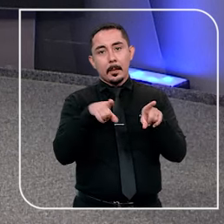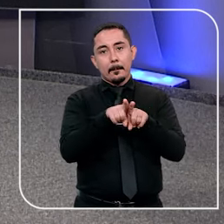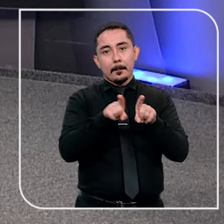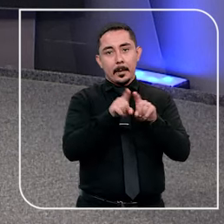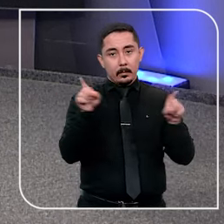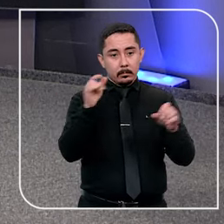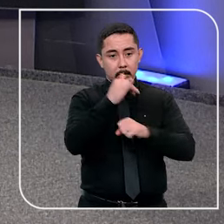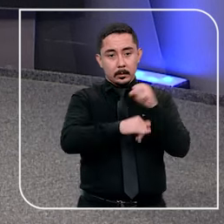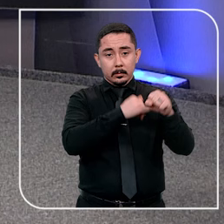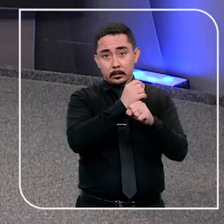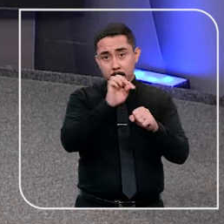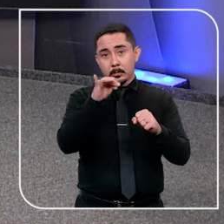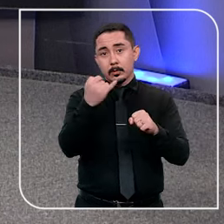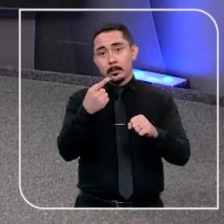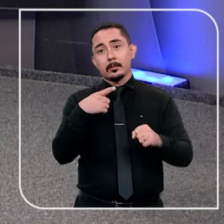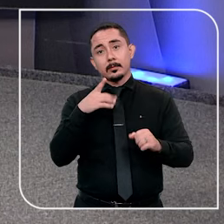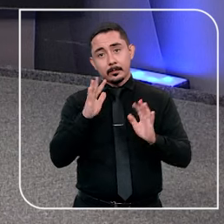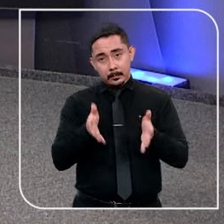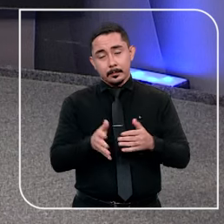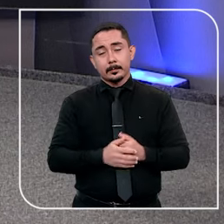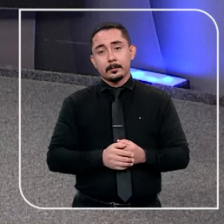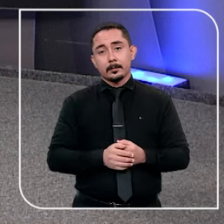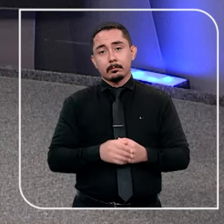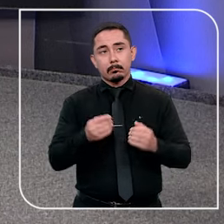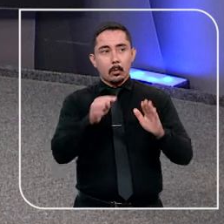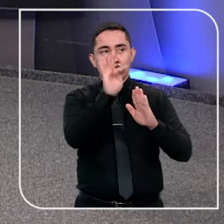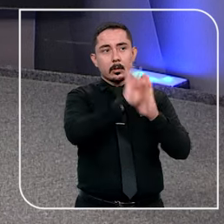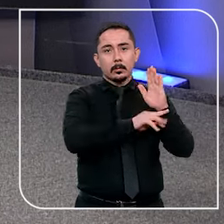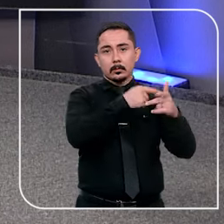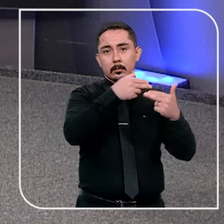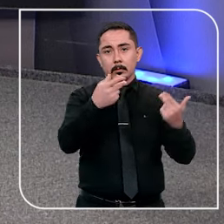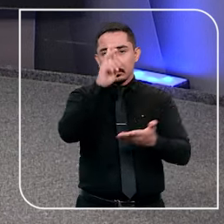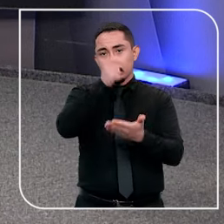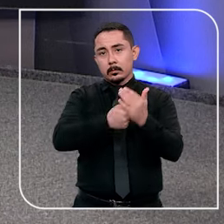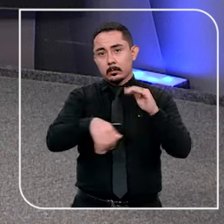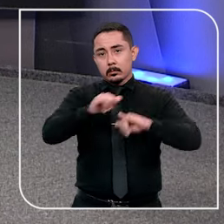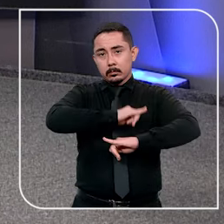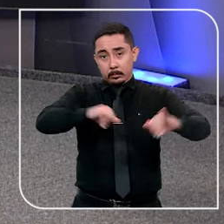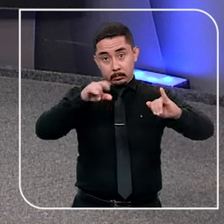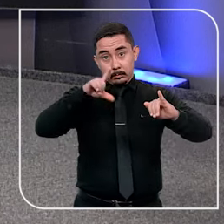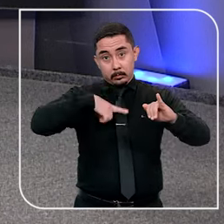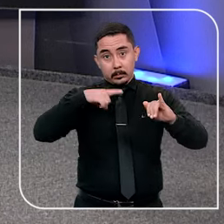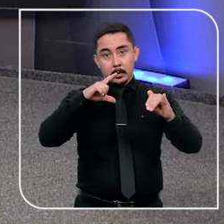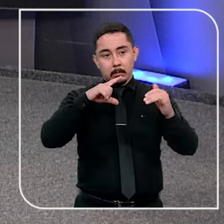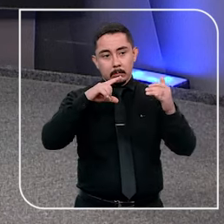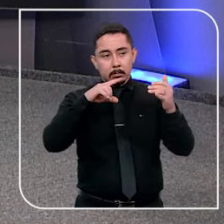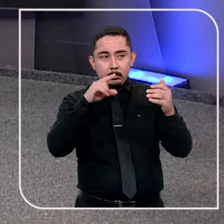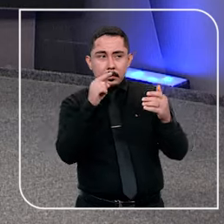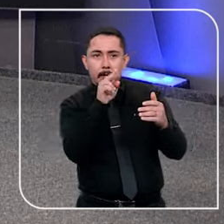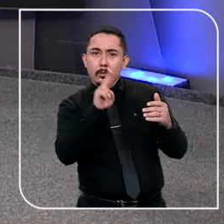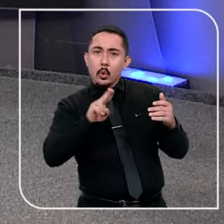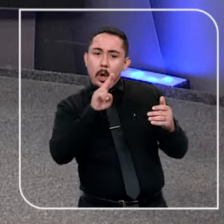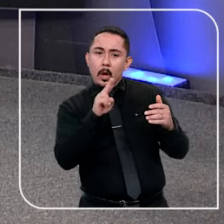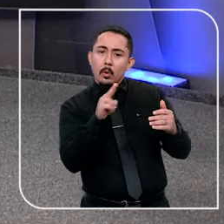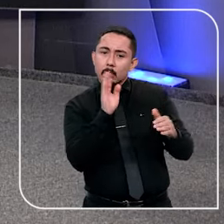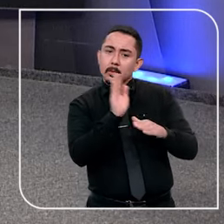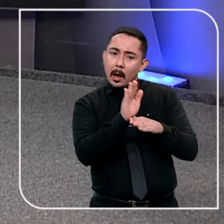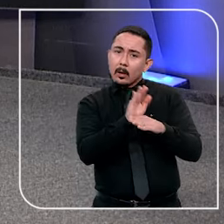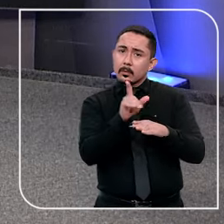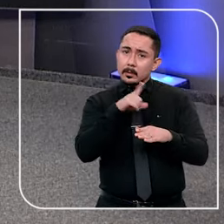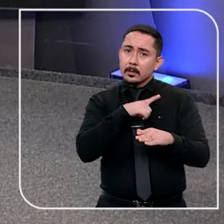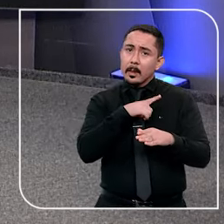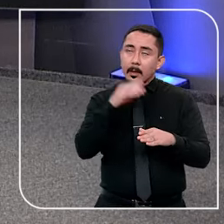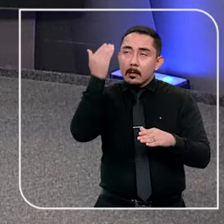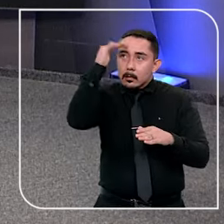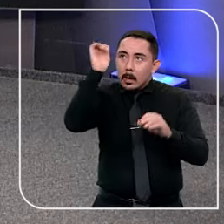site oficial do STJ em vários textos que noticiam decisões do tribunal existe um recurso bem legal e